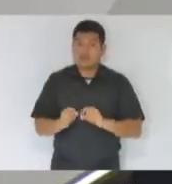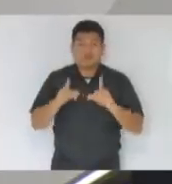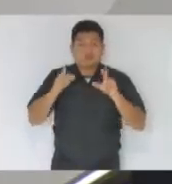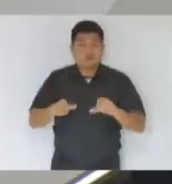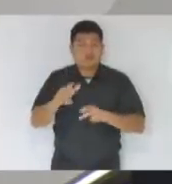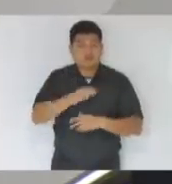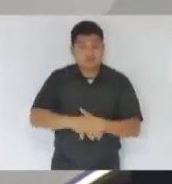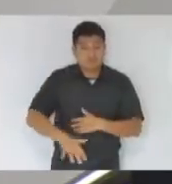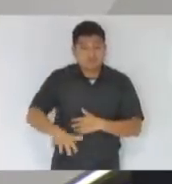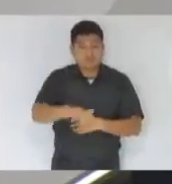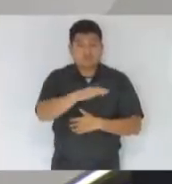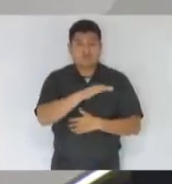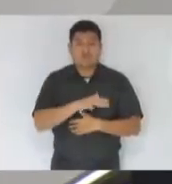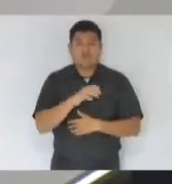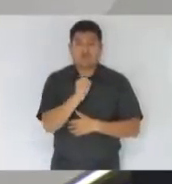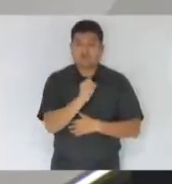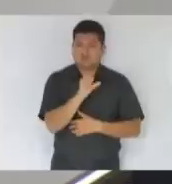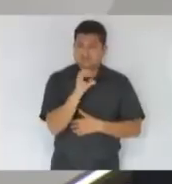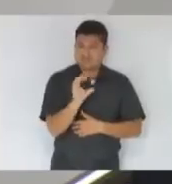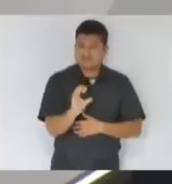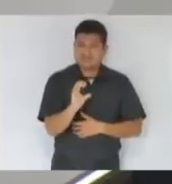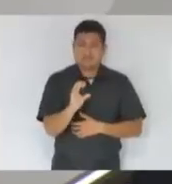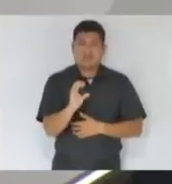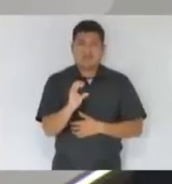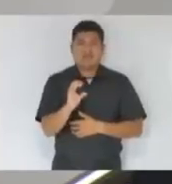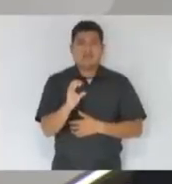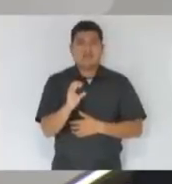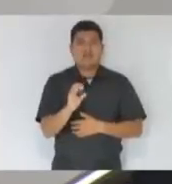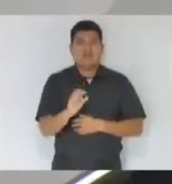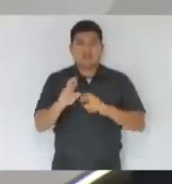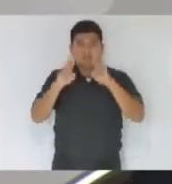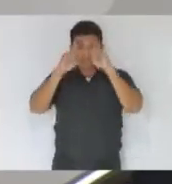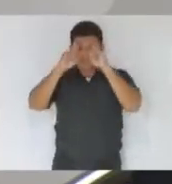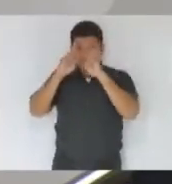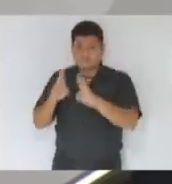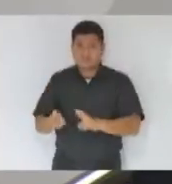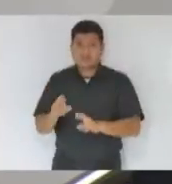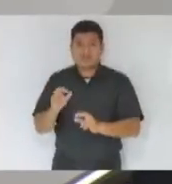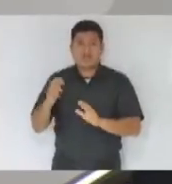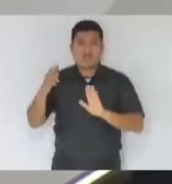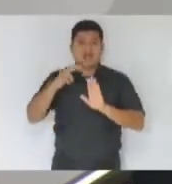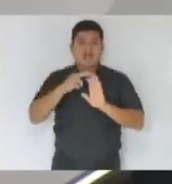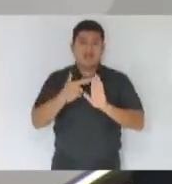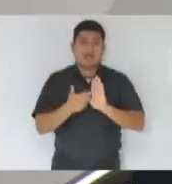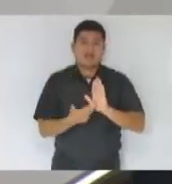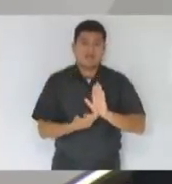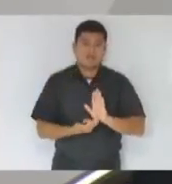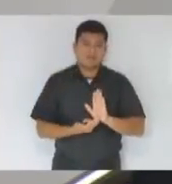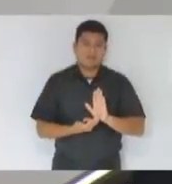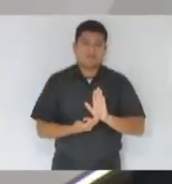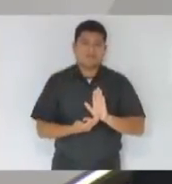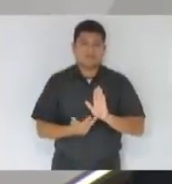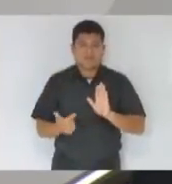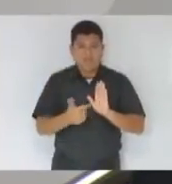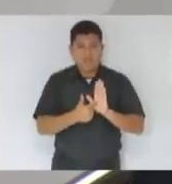cidades, 295 municípios, tem que respeitar regras. Regras